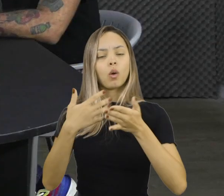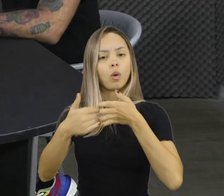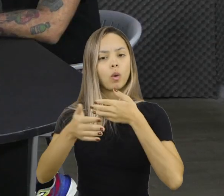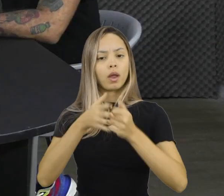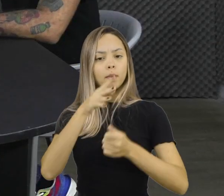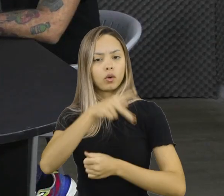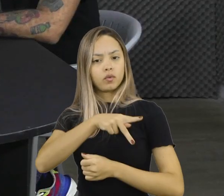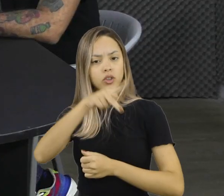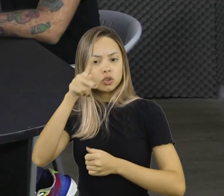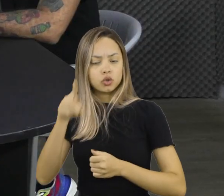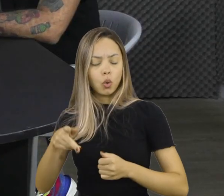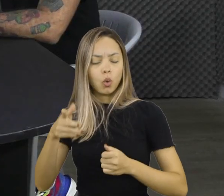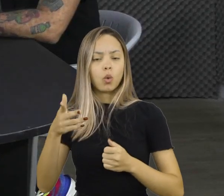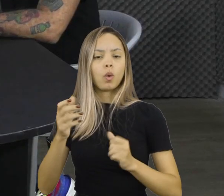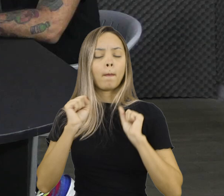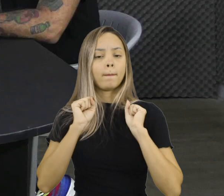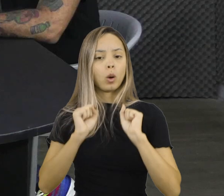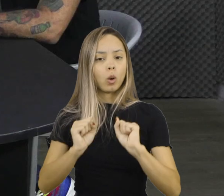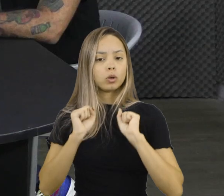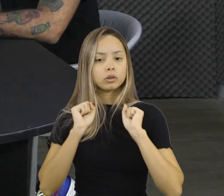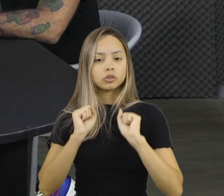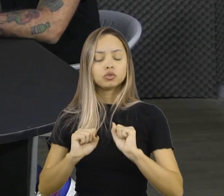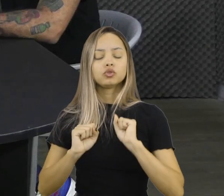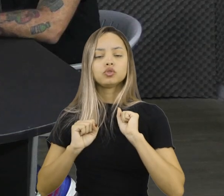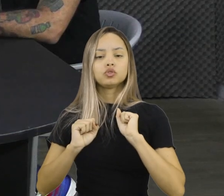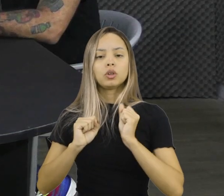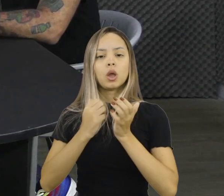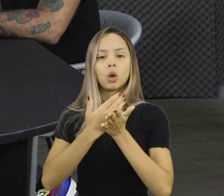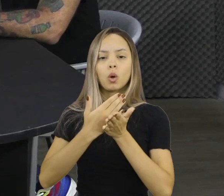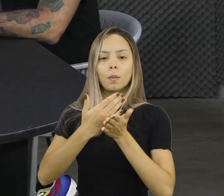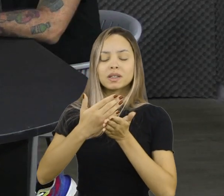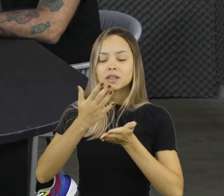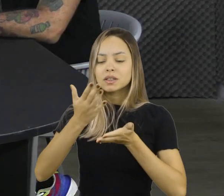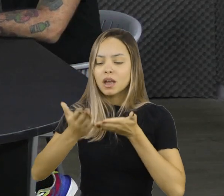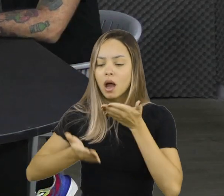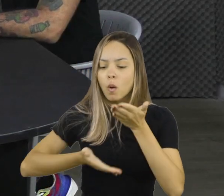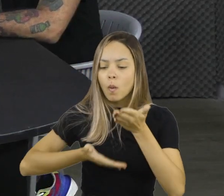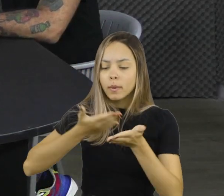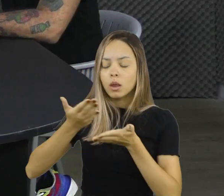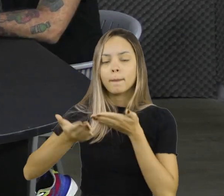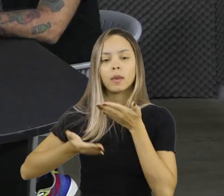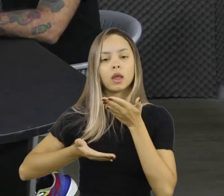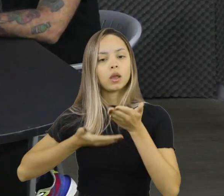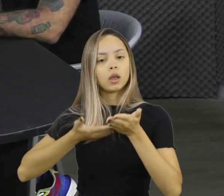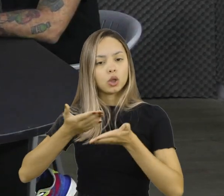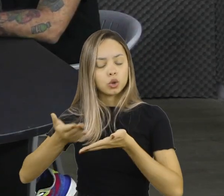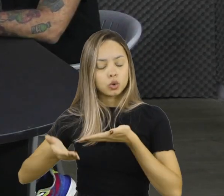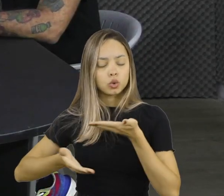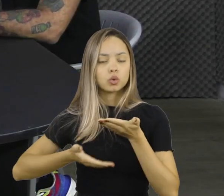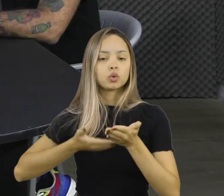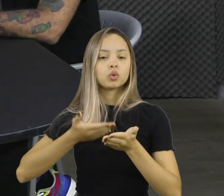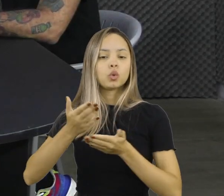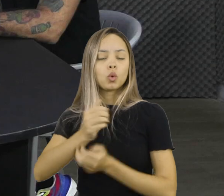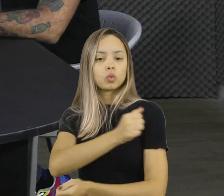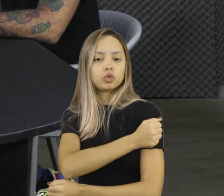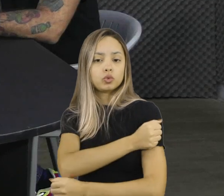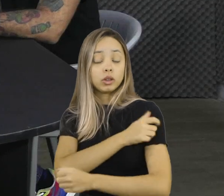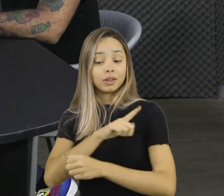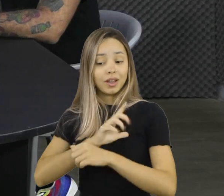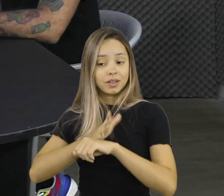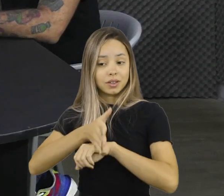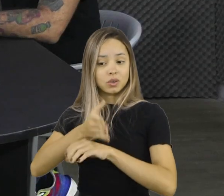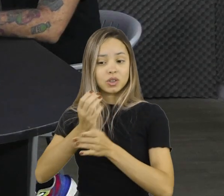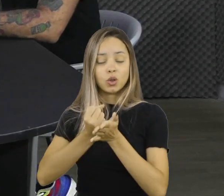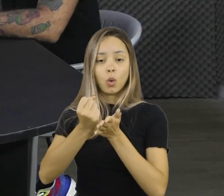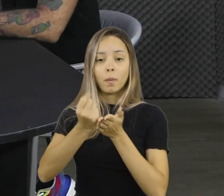professora ele pode iniciar esse esse acompanhamento desse estudante com acesso a esse documento eh